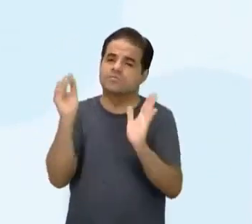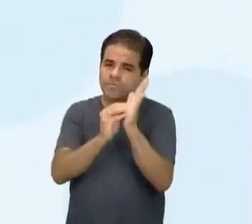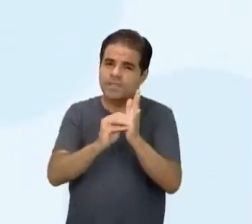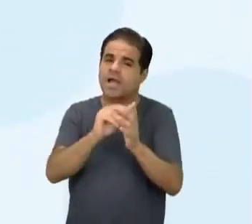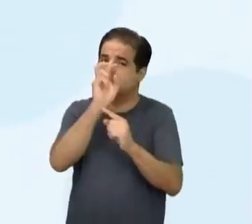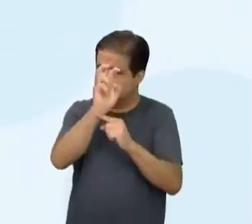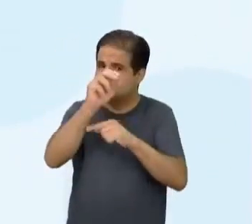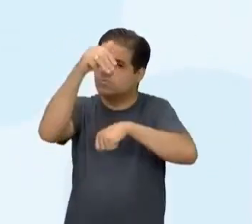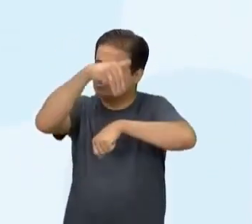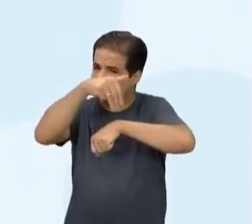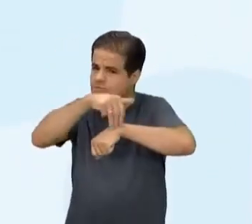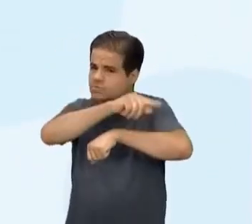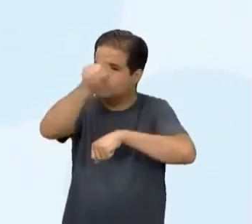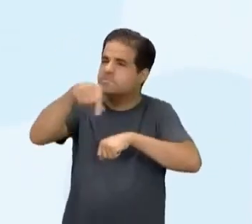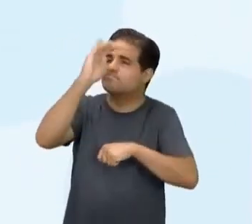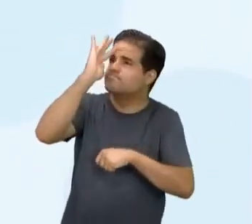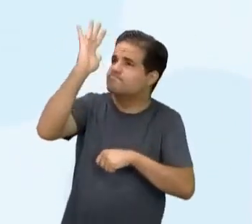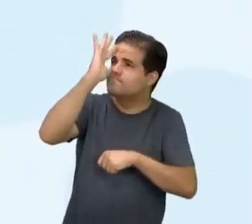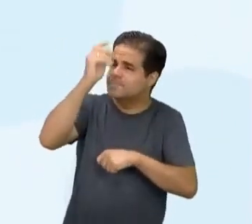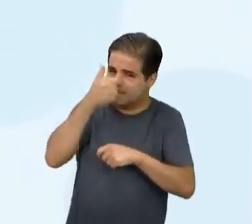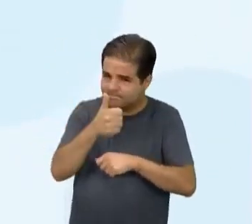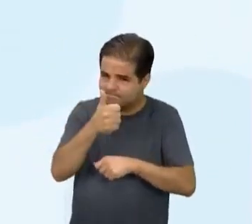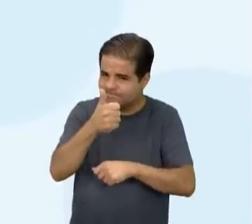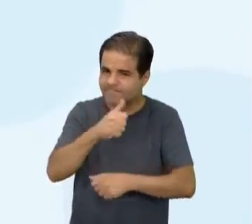5 minutinhos para vocês, tá bom, pessoal?